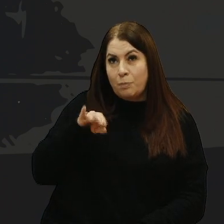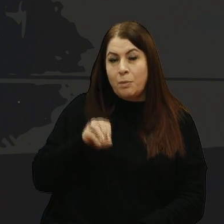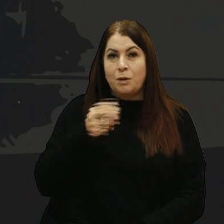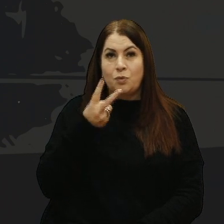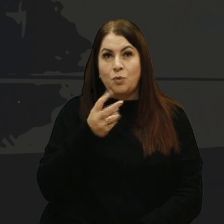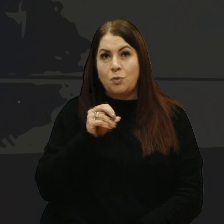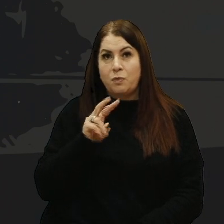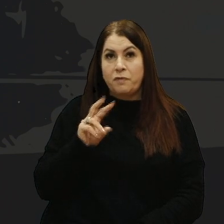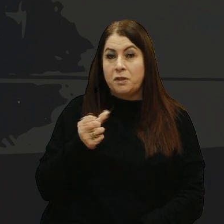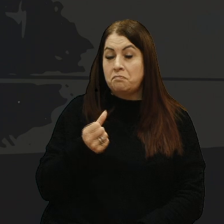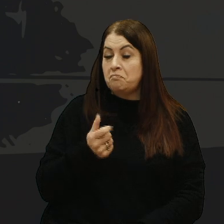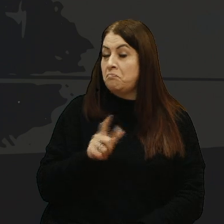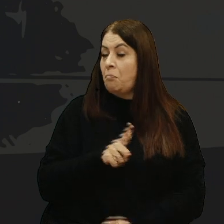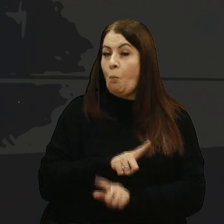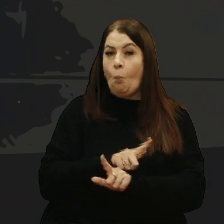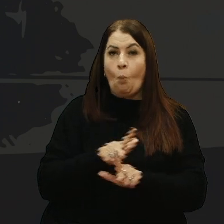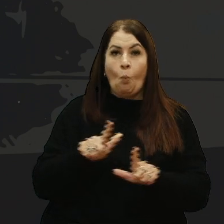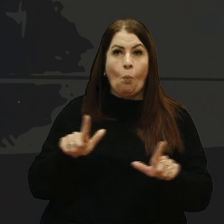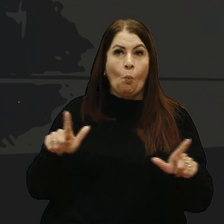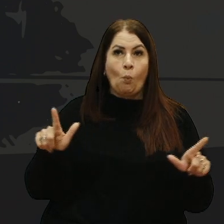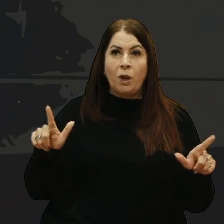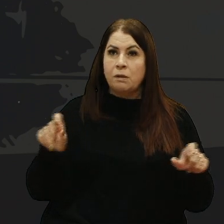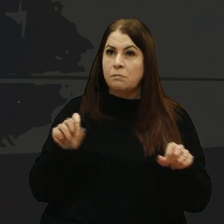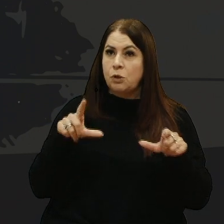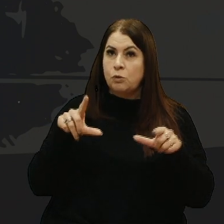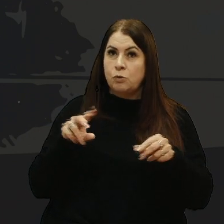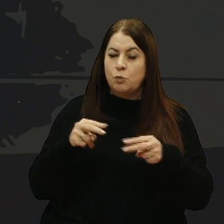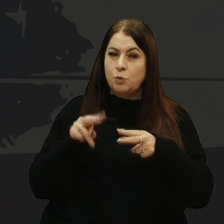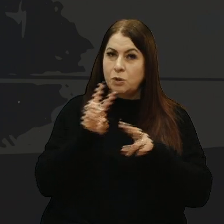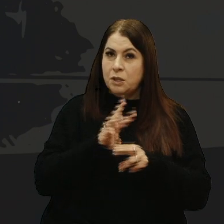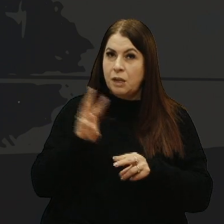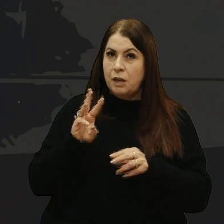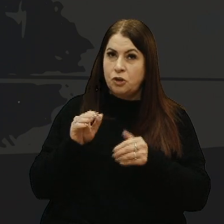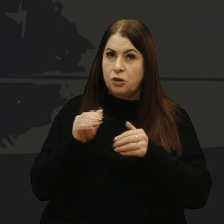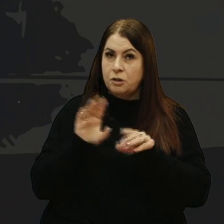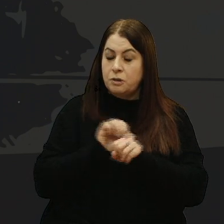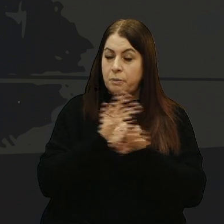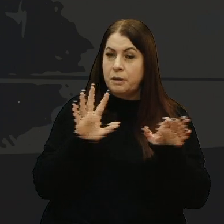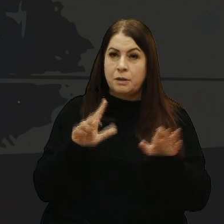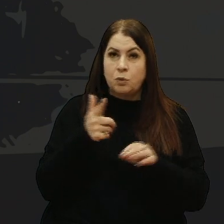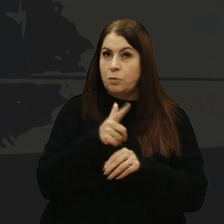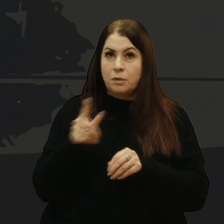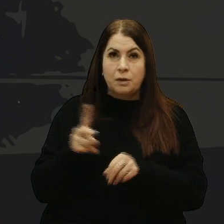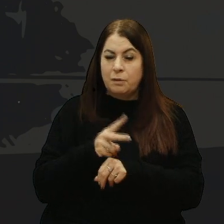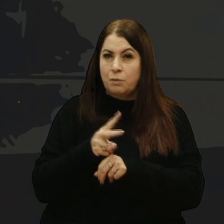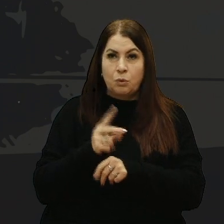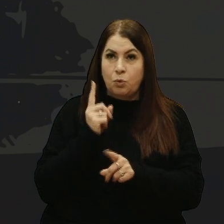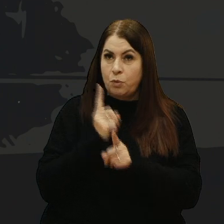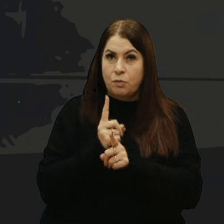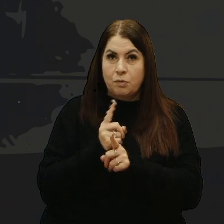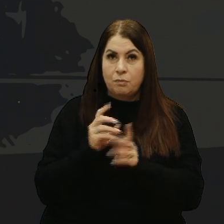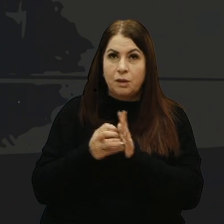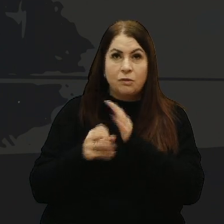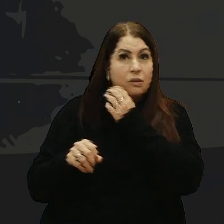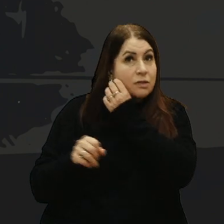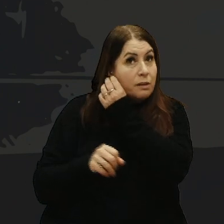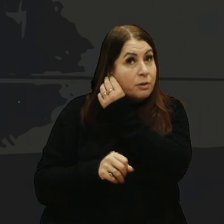12/5/2026. Na nossa página de transparência do município, não tem aonde a gente encontrar esse dado.